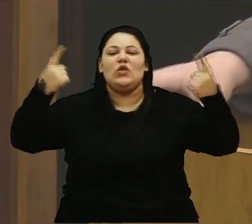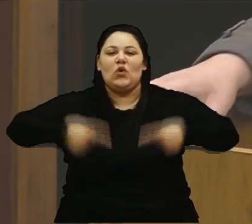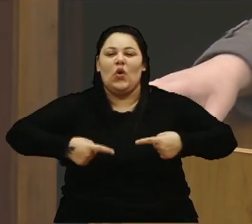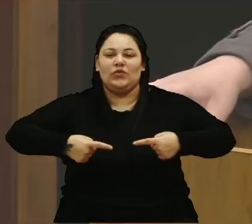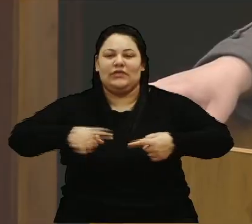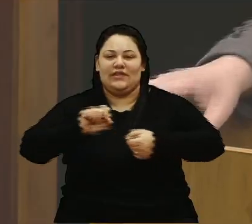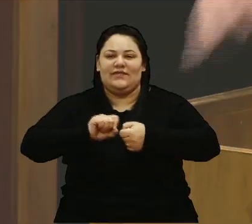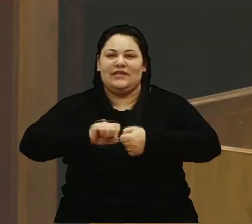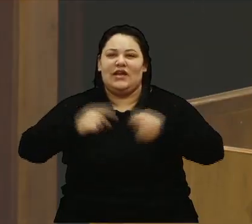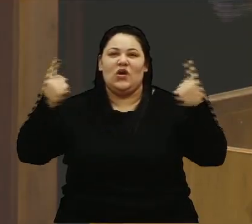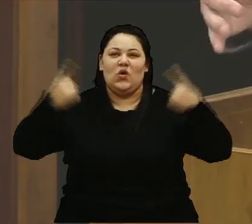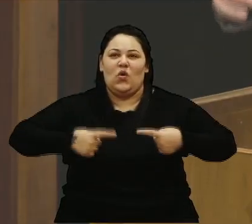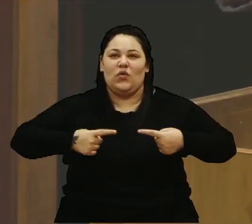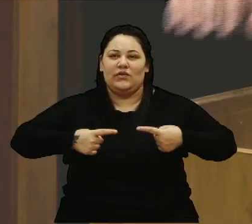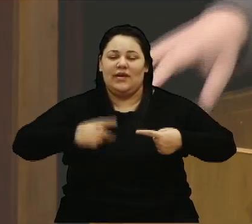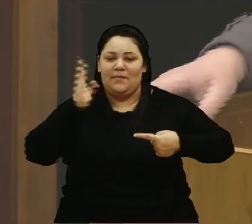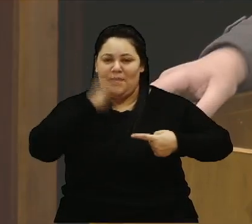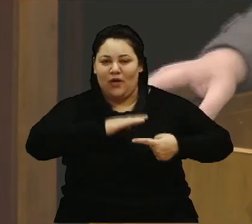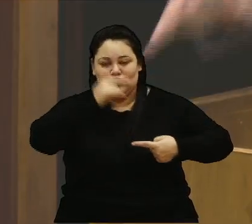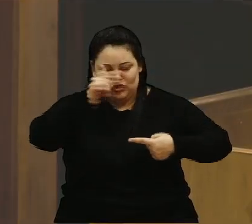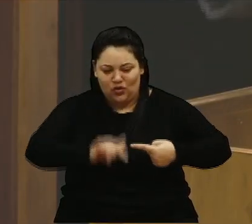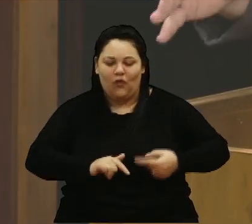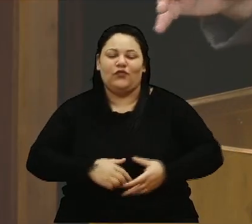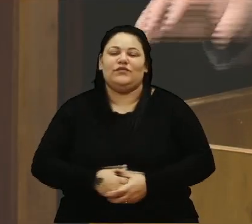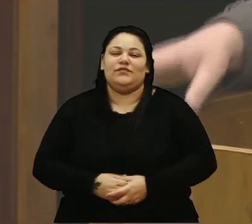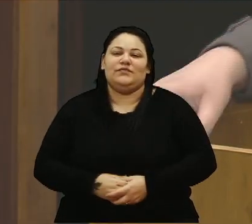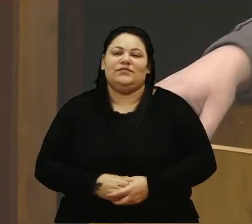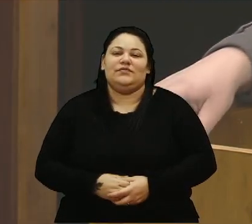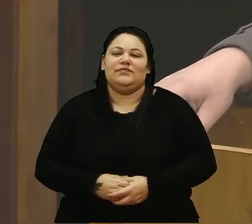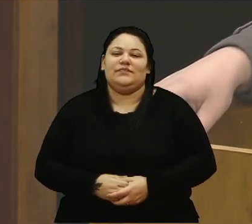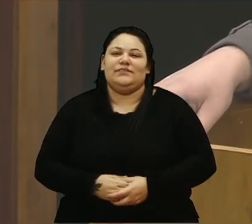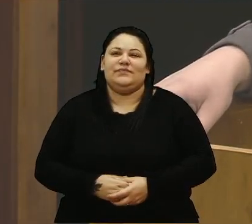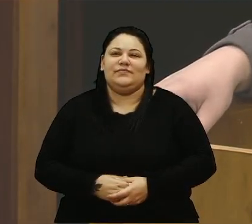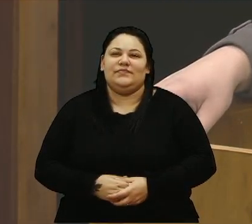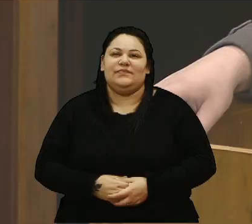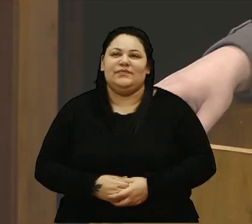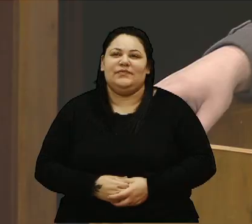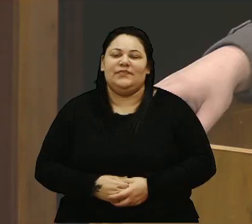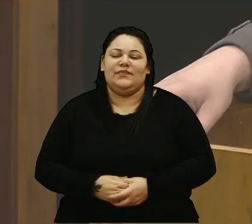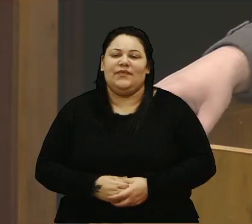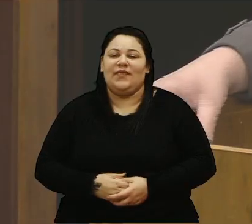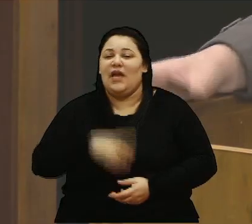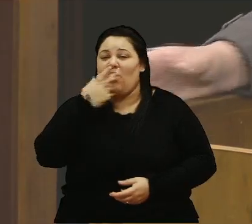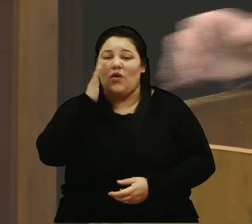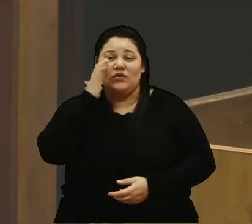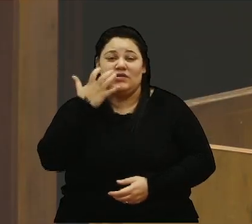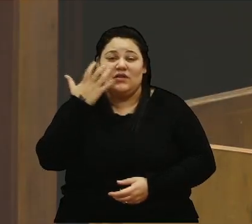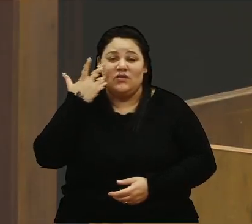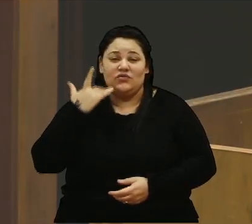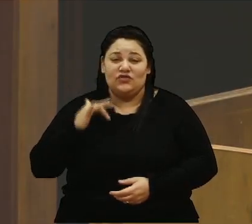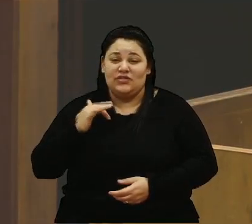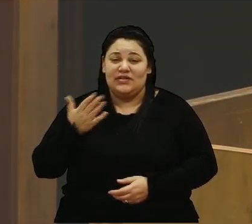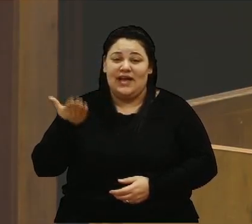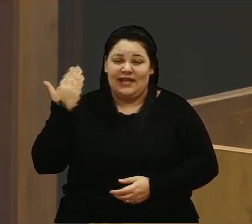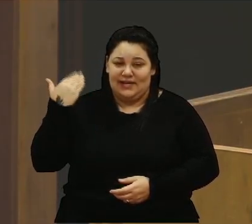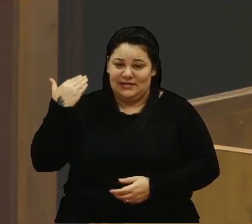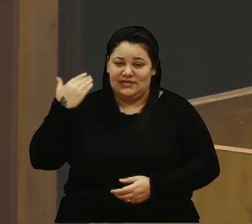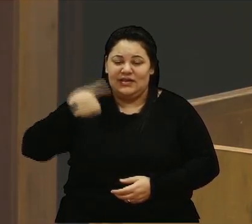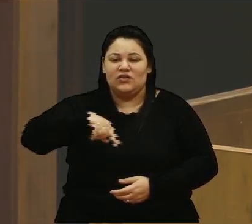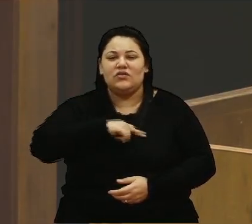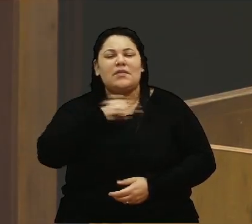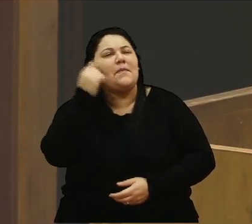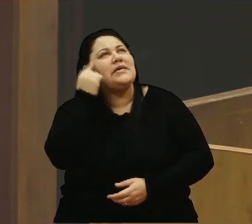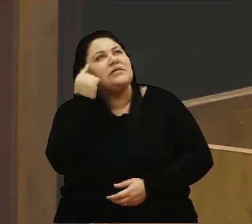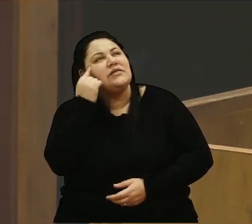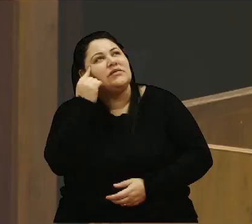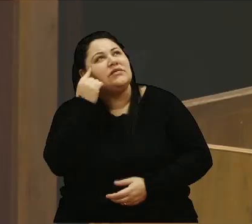contra eles dentro desta casa, novamente, aos moldes do que aconteceu dias atrás já. E aí eu fico pensando, poxa, mas se todas